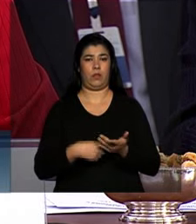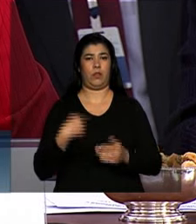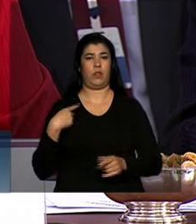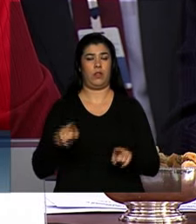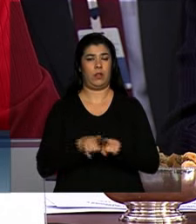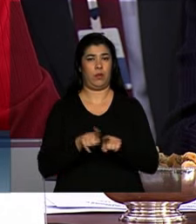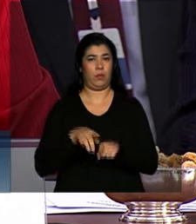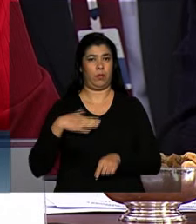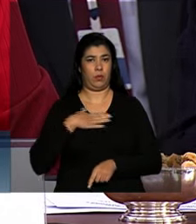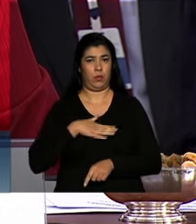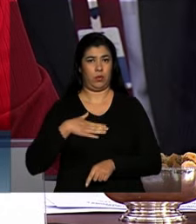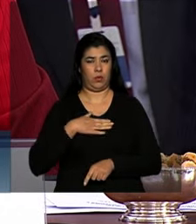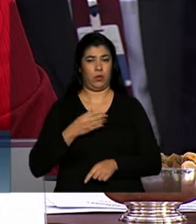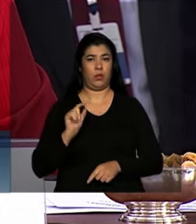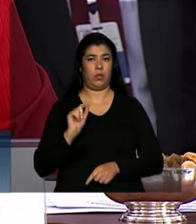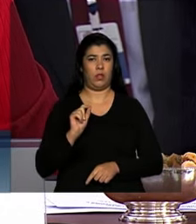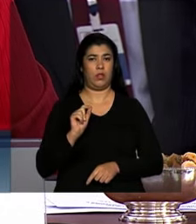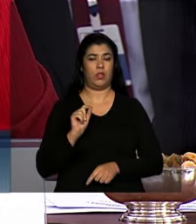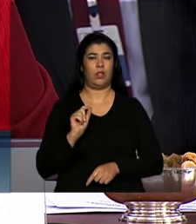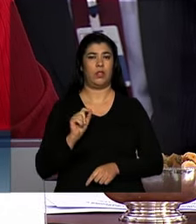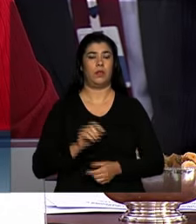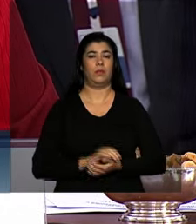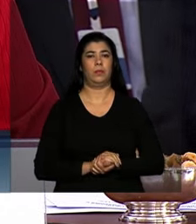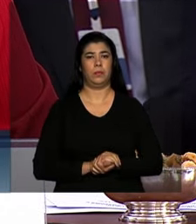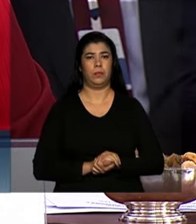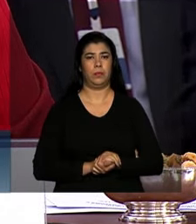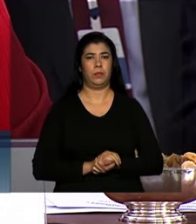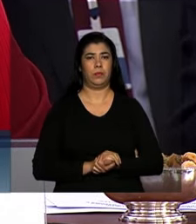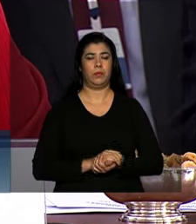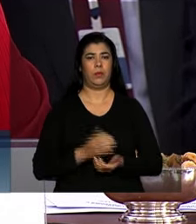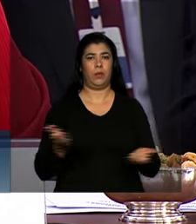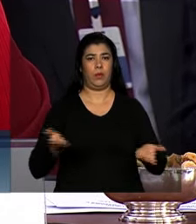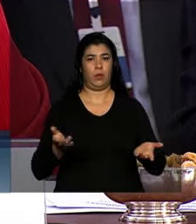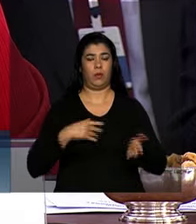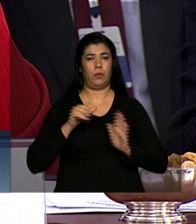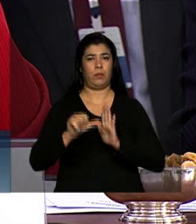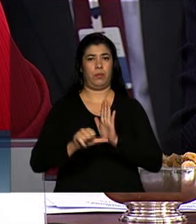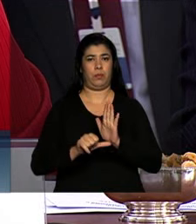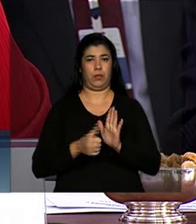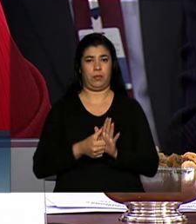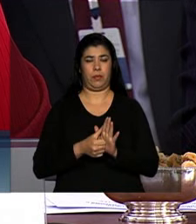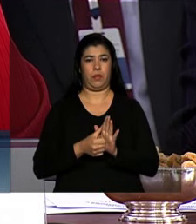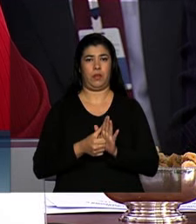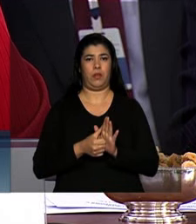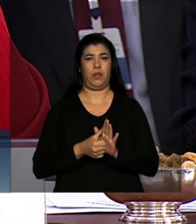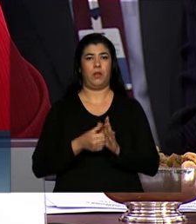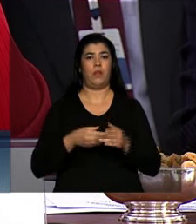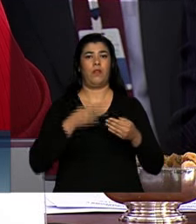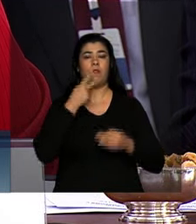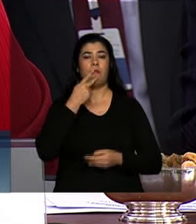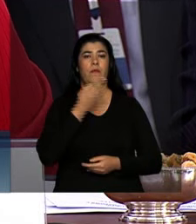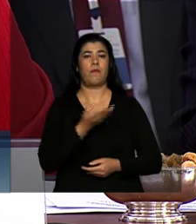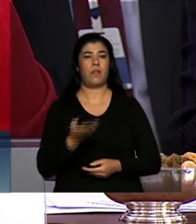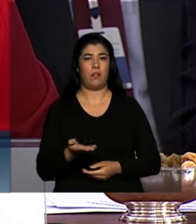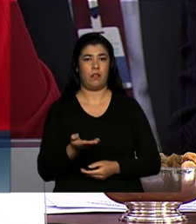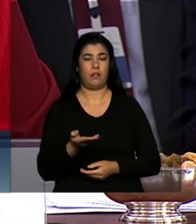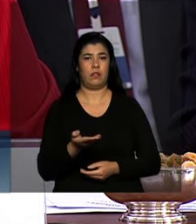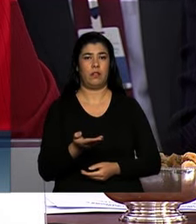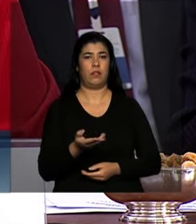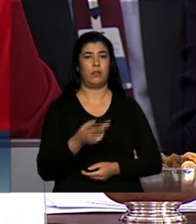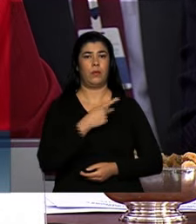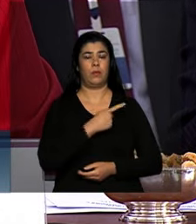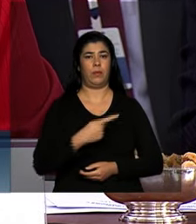Gostaria agora de passar primeiro a palavra